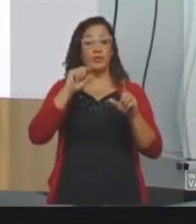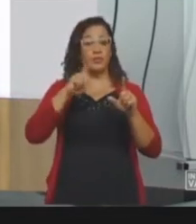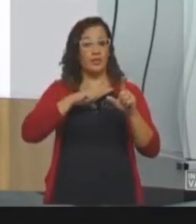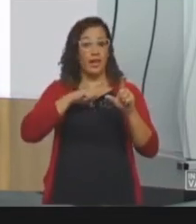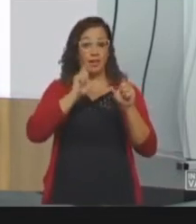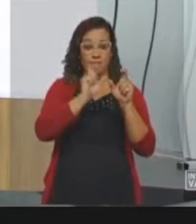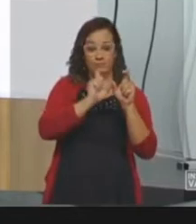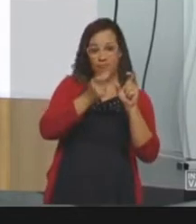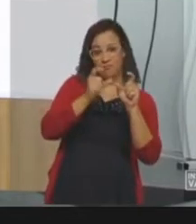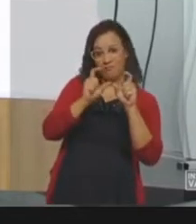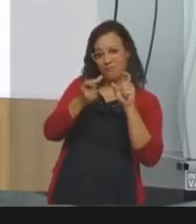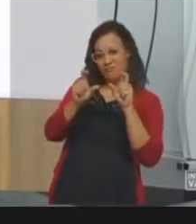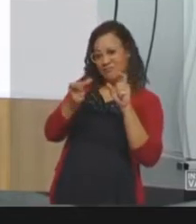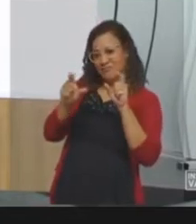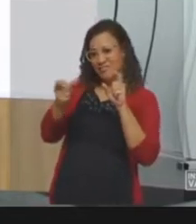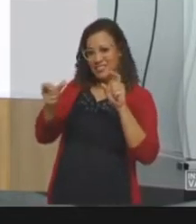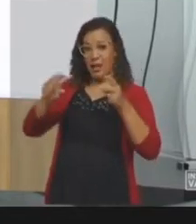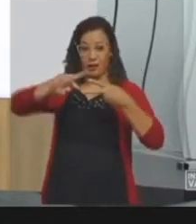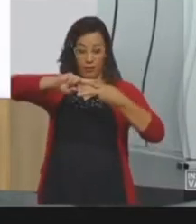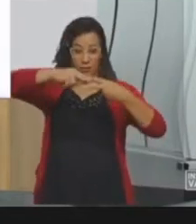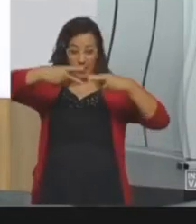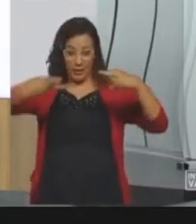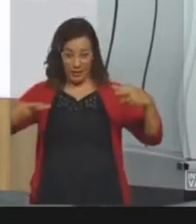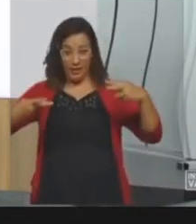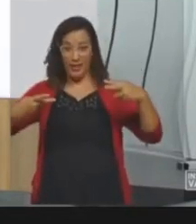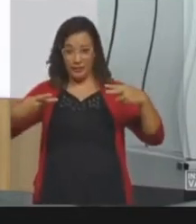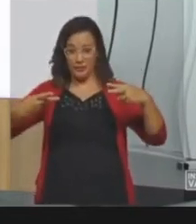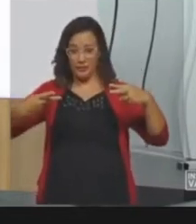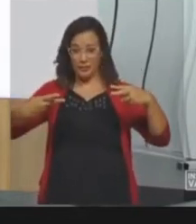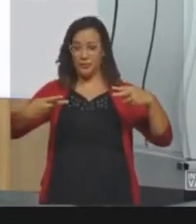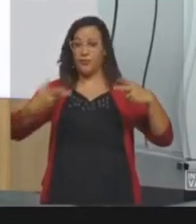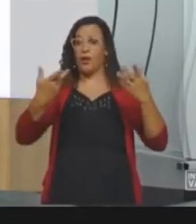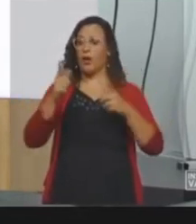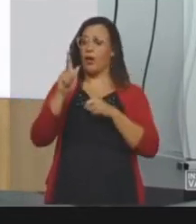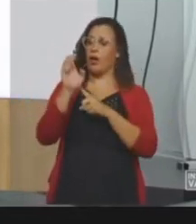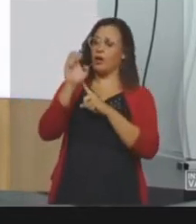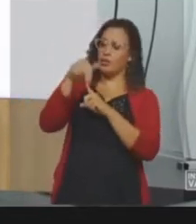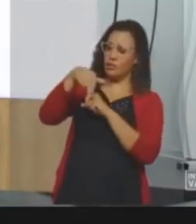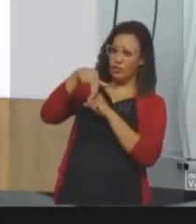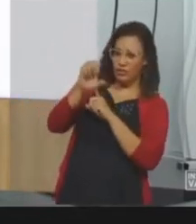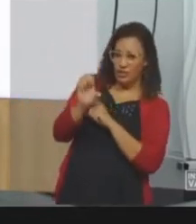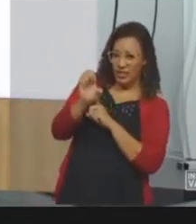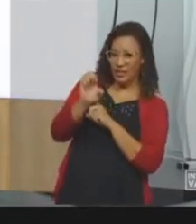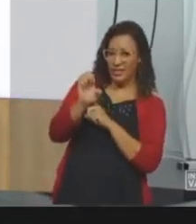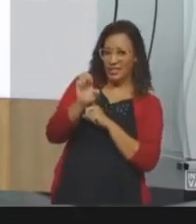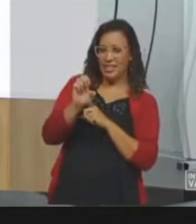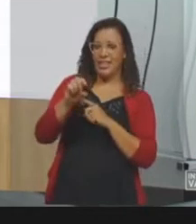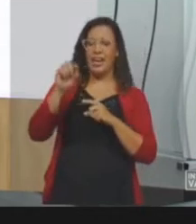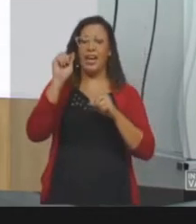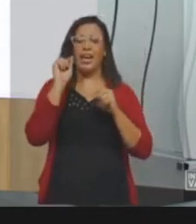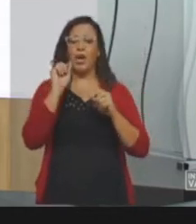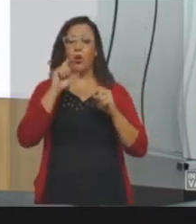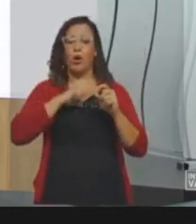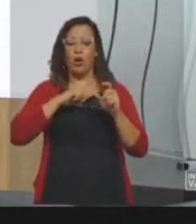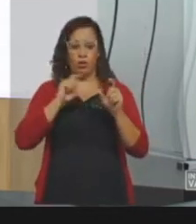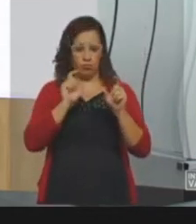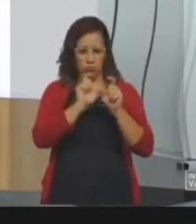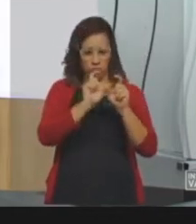no DNA. E os genes, então, eles vão ser ali os códigos que